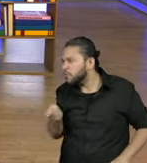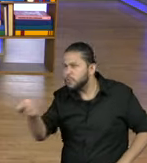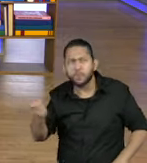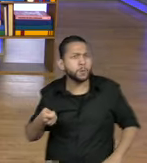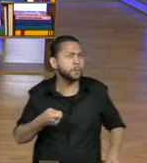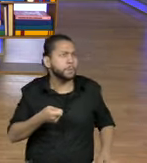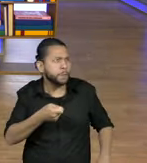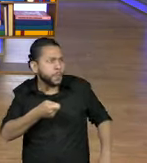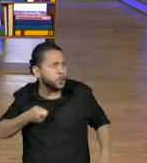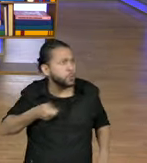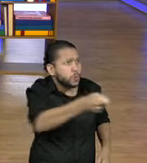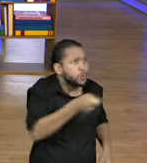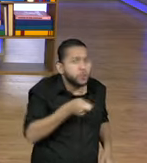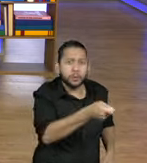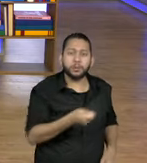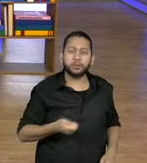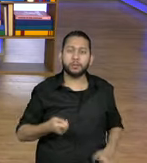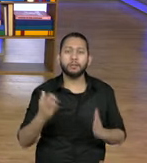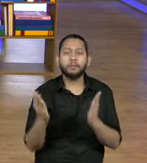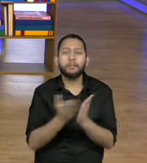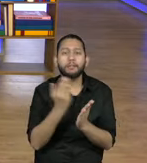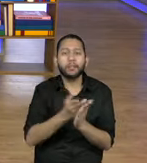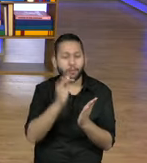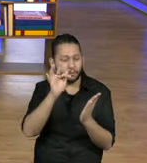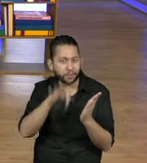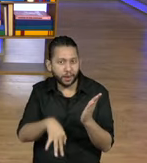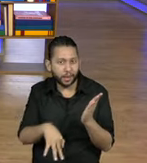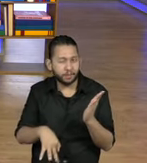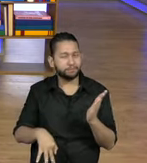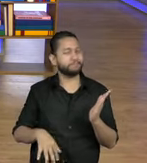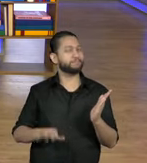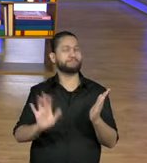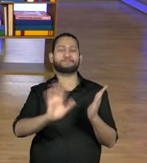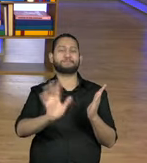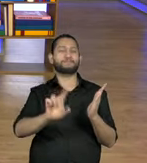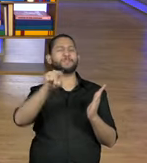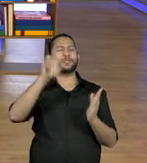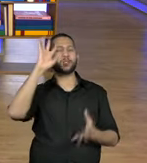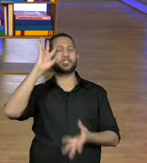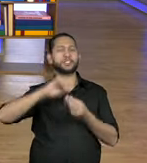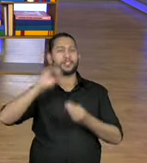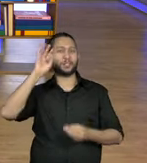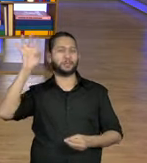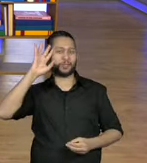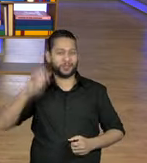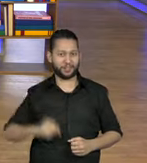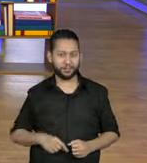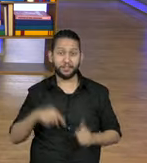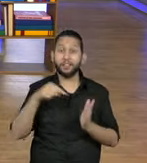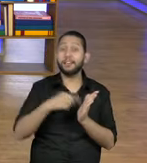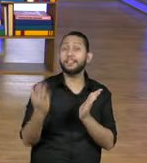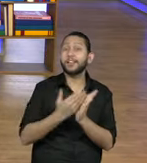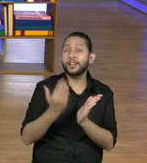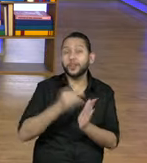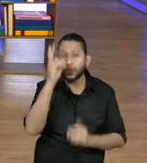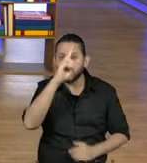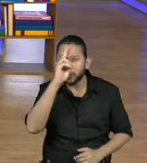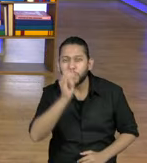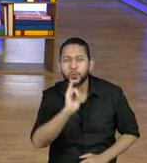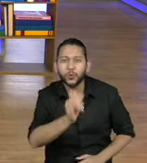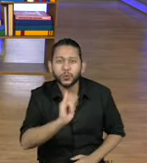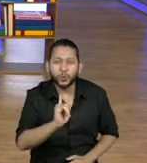Ah, o final do livro eu deixo por sua conta. Esse livro narra as